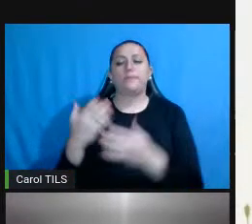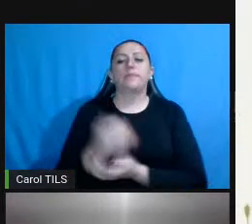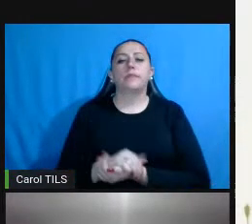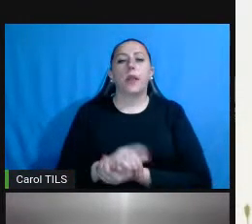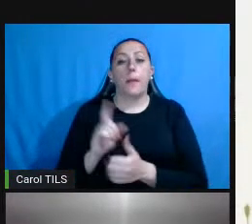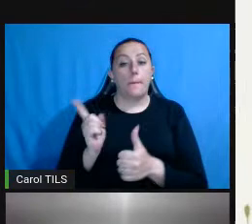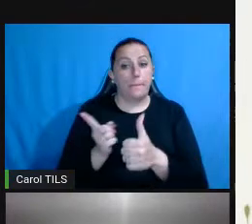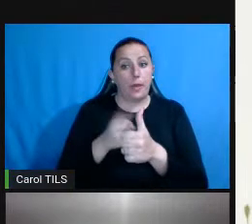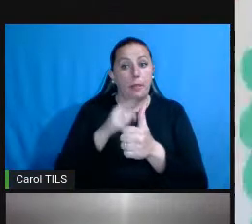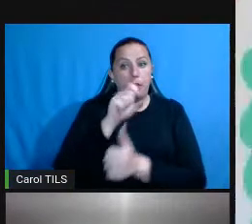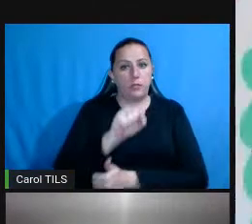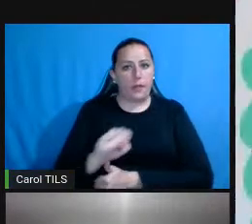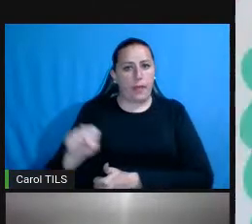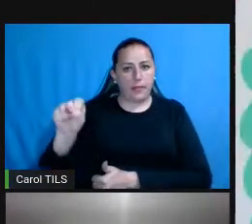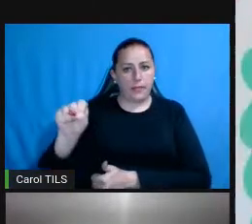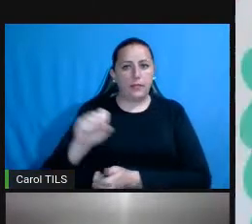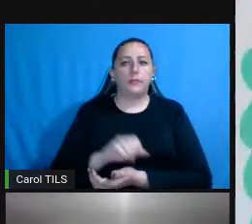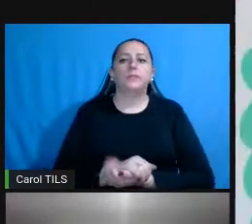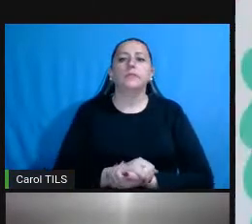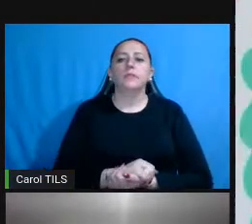certo?